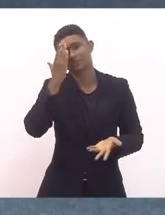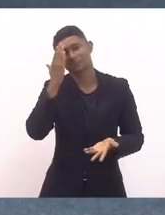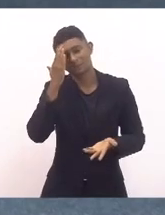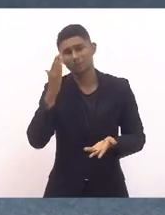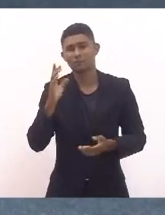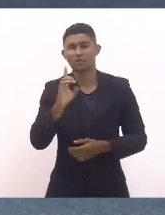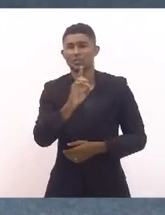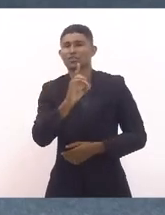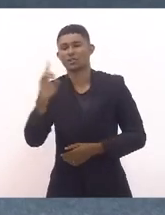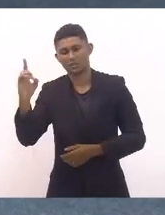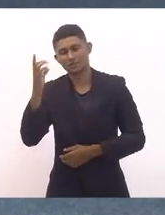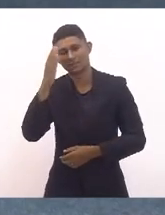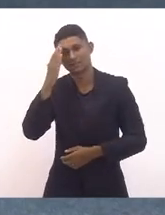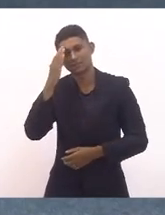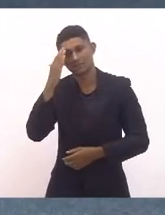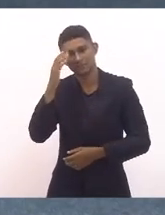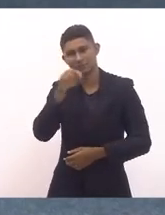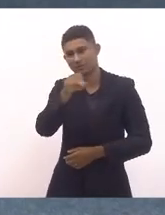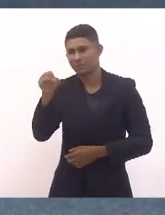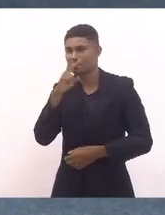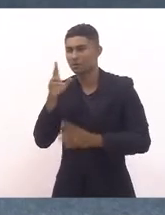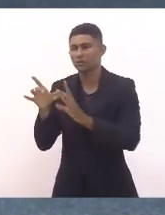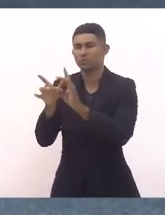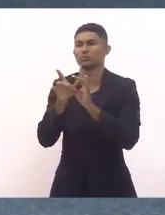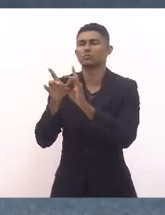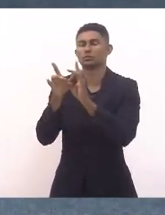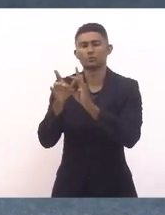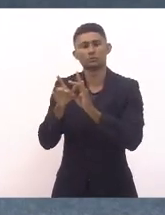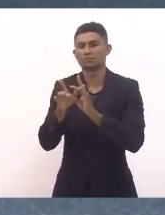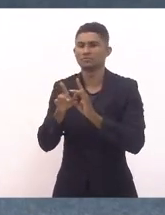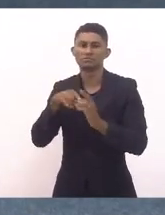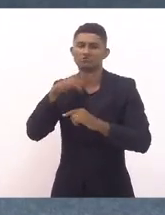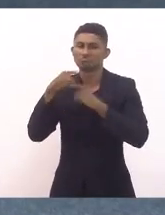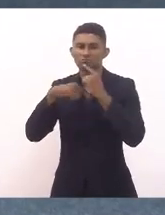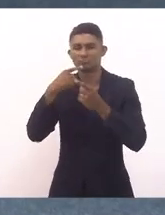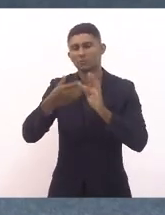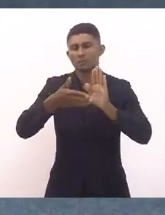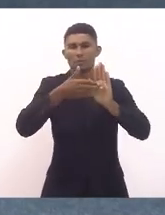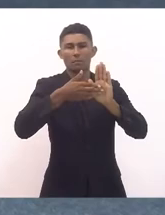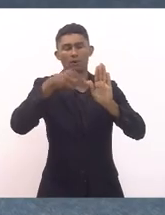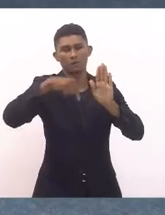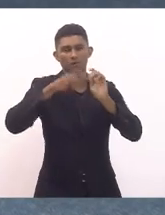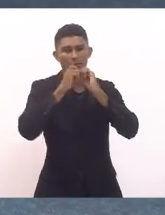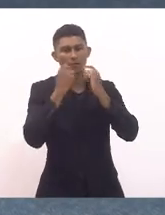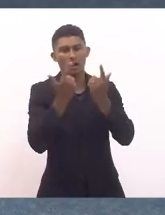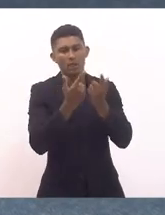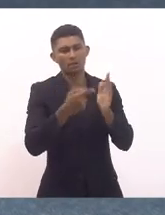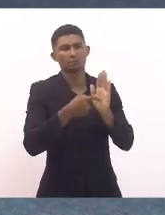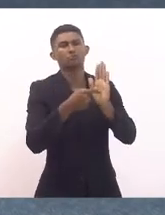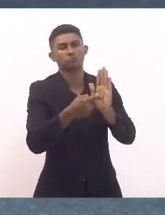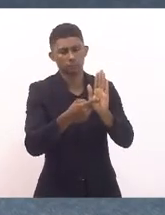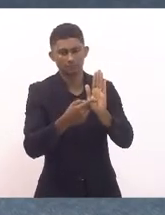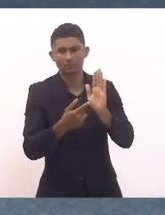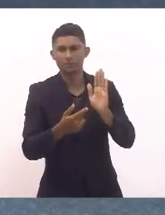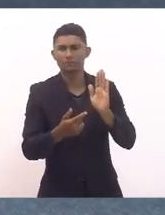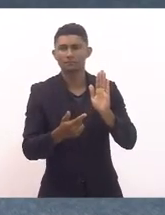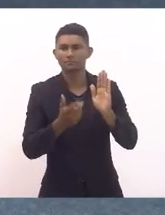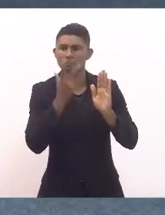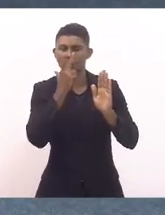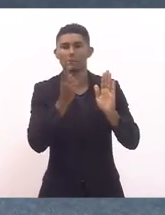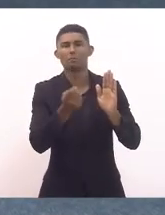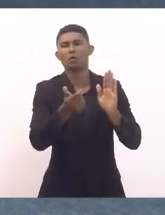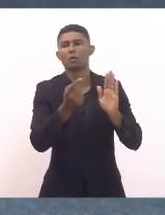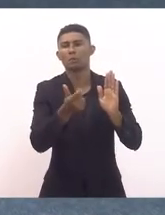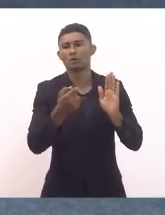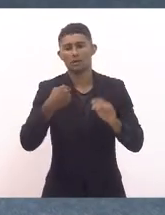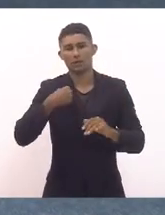direita, que a direita é desunida. As pautas vêm à casa, poucos, exatamente como estamos aqui hoje,